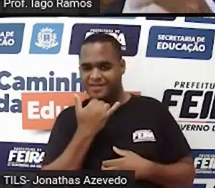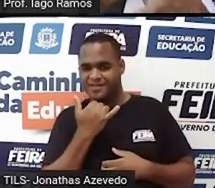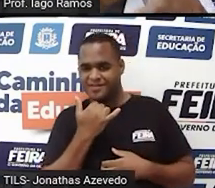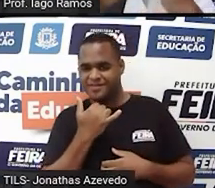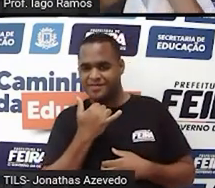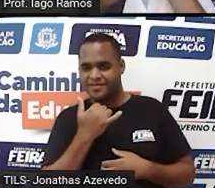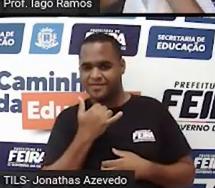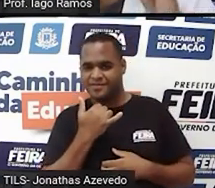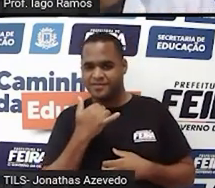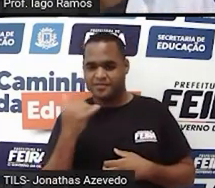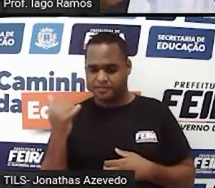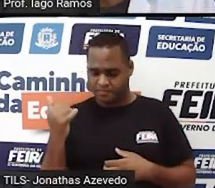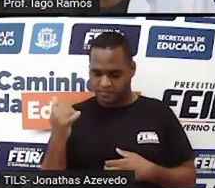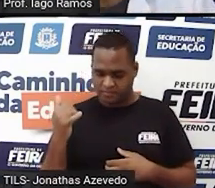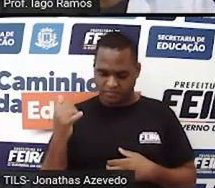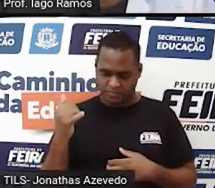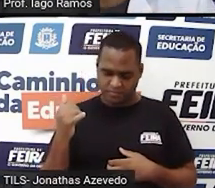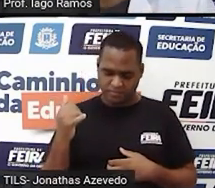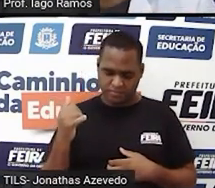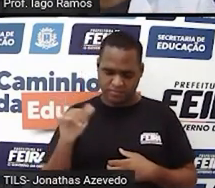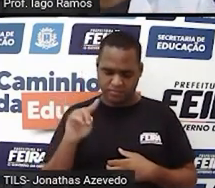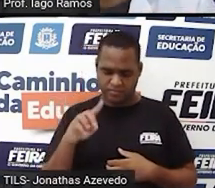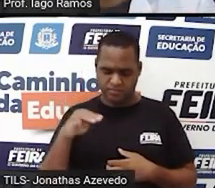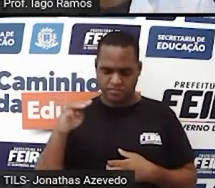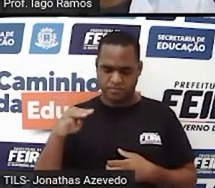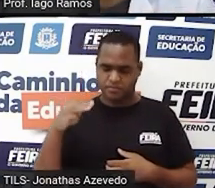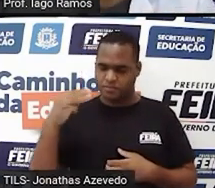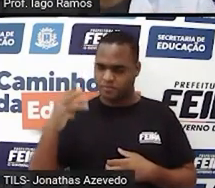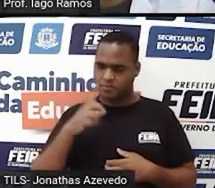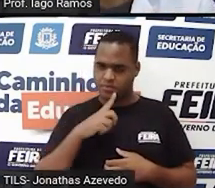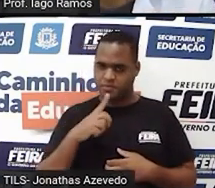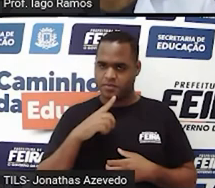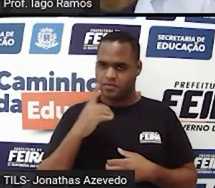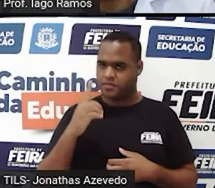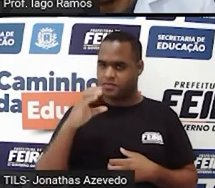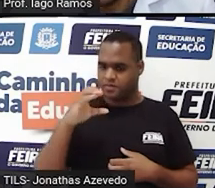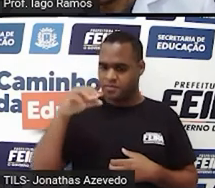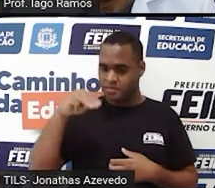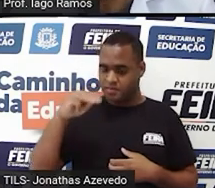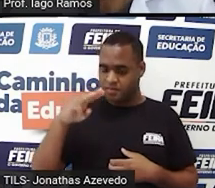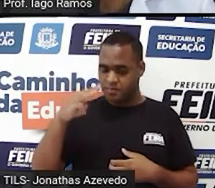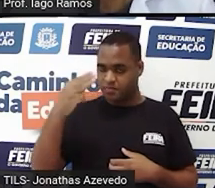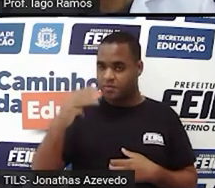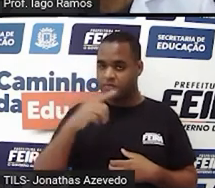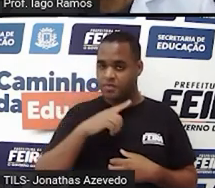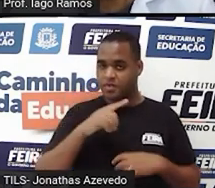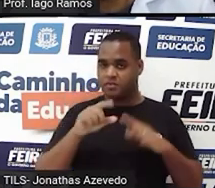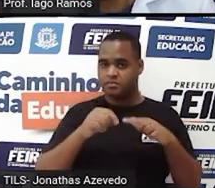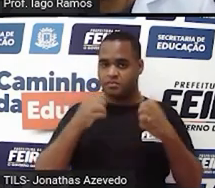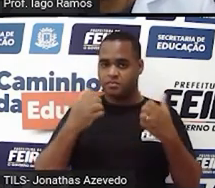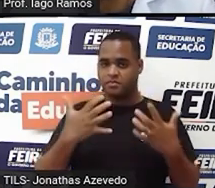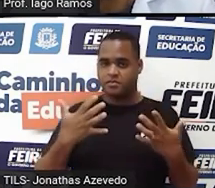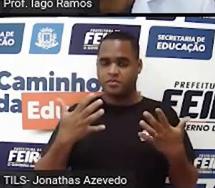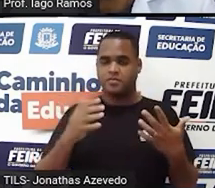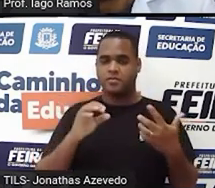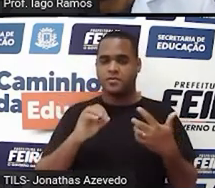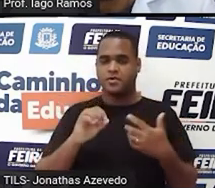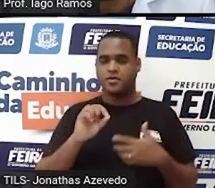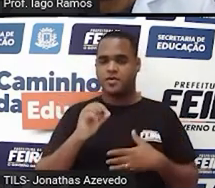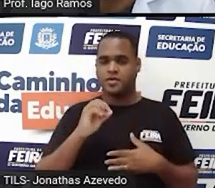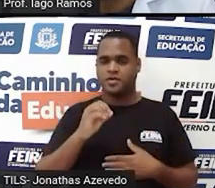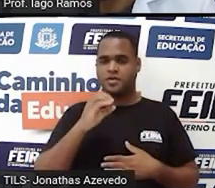não é isso mesmo quantos metros cúbicos você tem em 1 cm cúbico é esse número um aqui ó